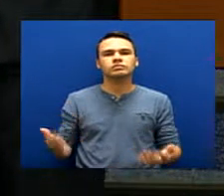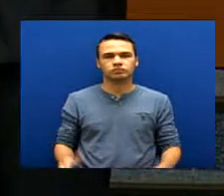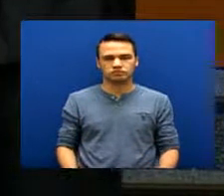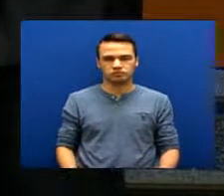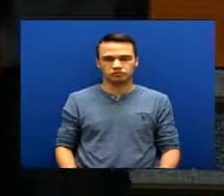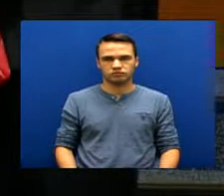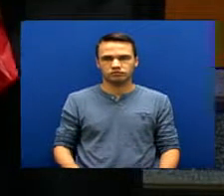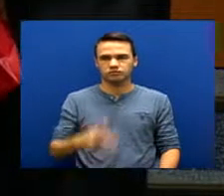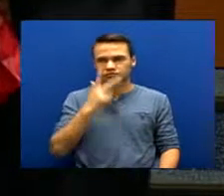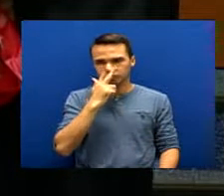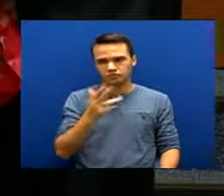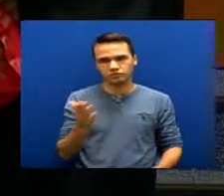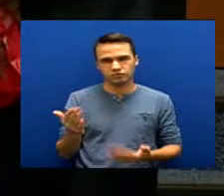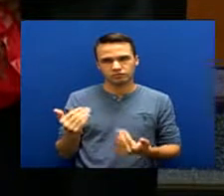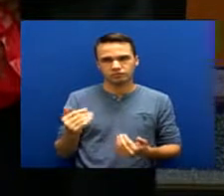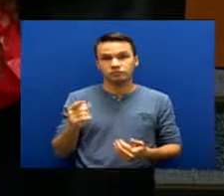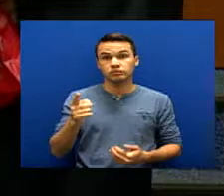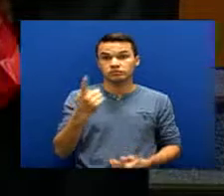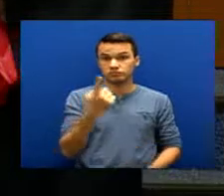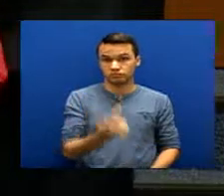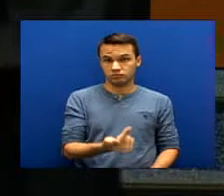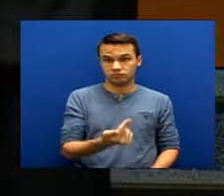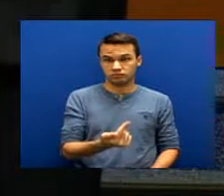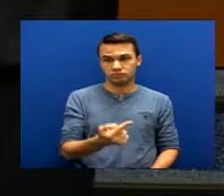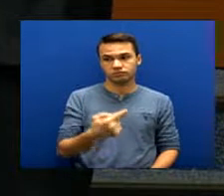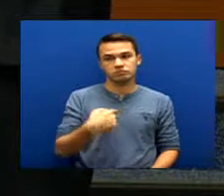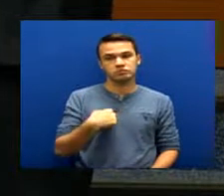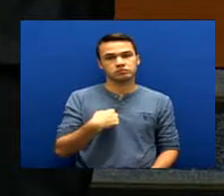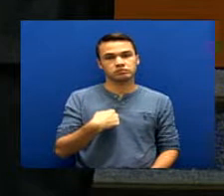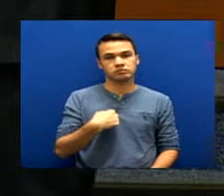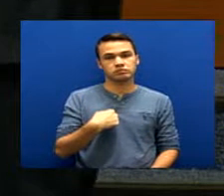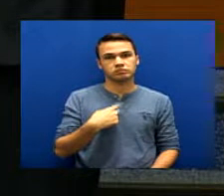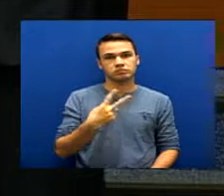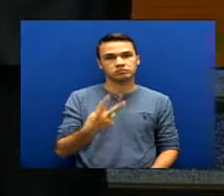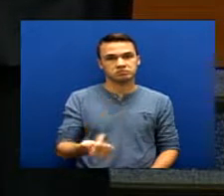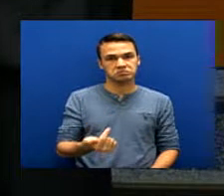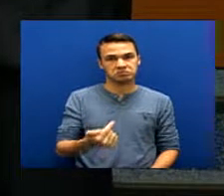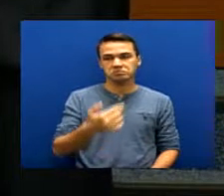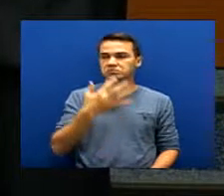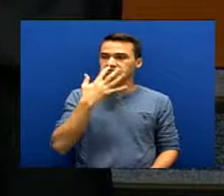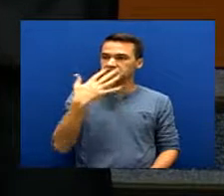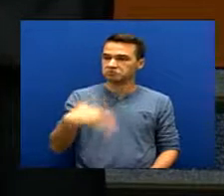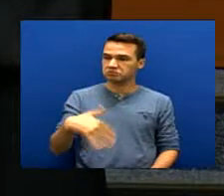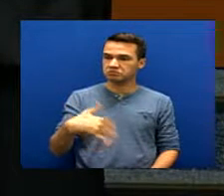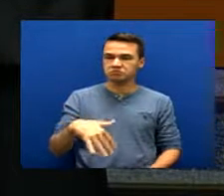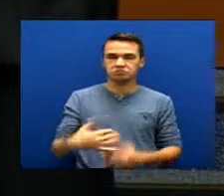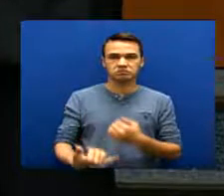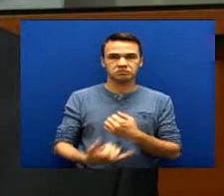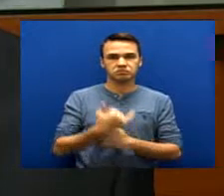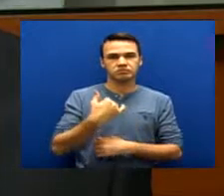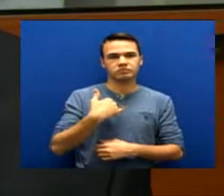pequena ovelha que o Cristo Bom Pastor está nos empurrando para ir até ela. Muito obrigado.